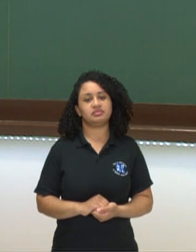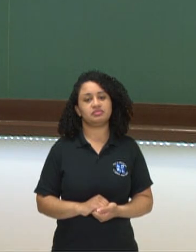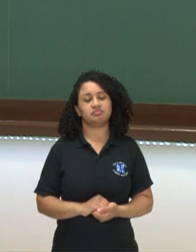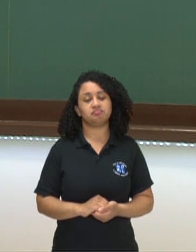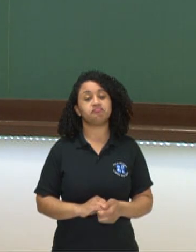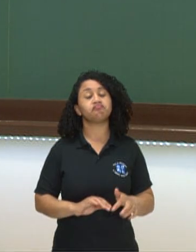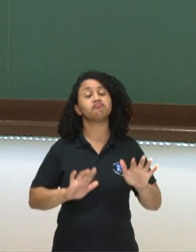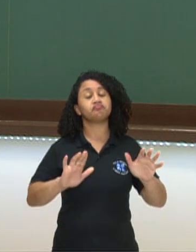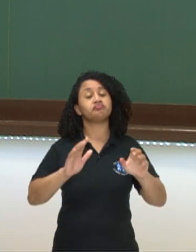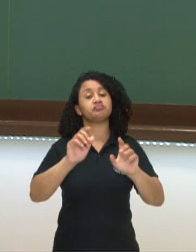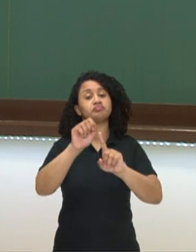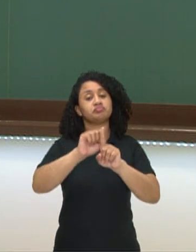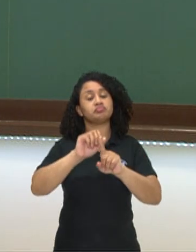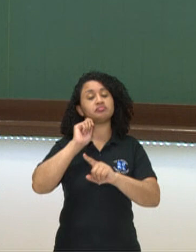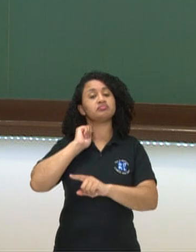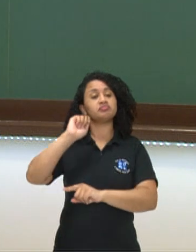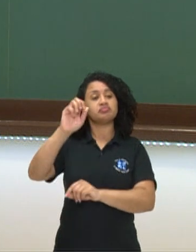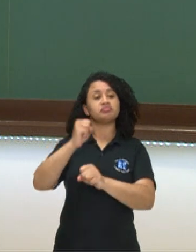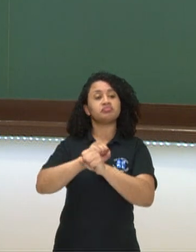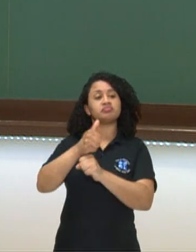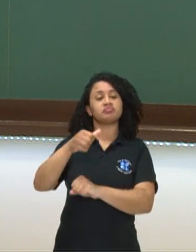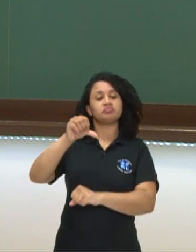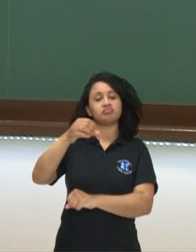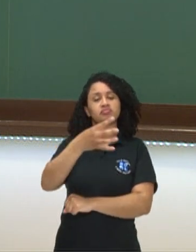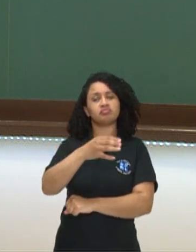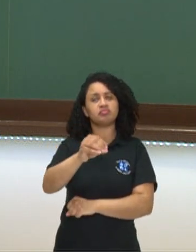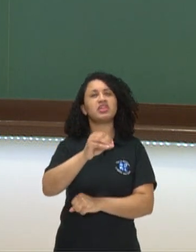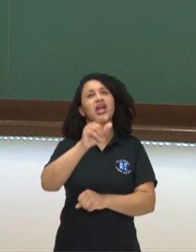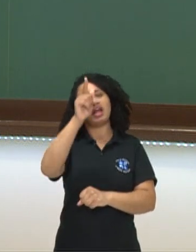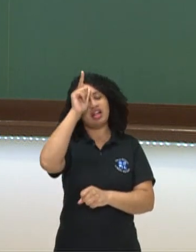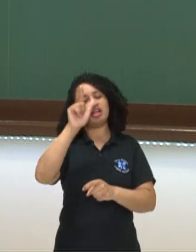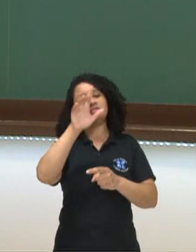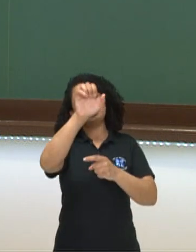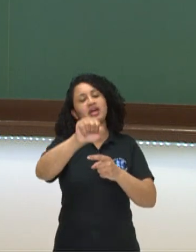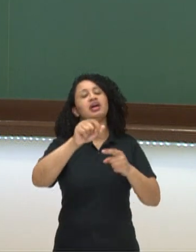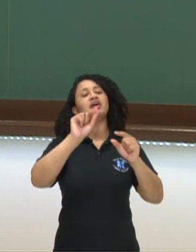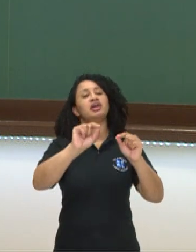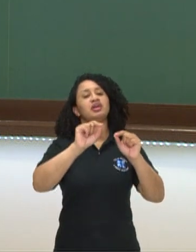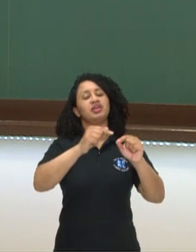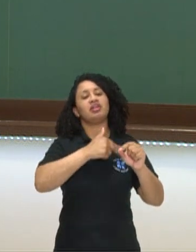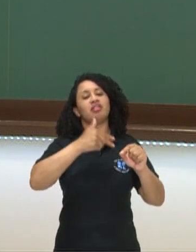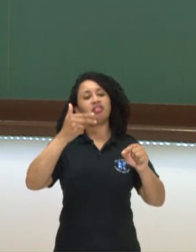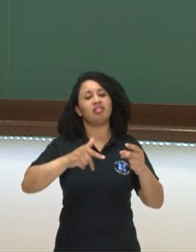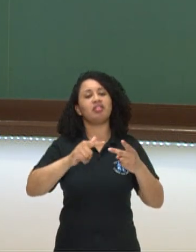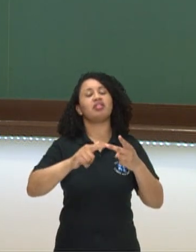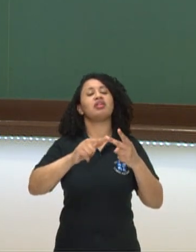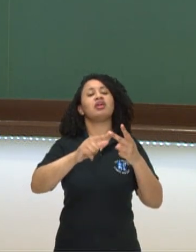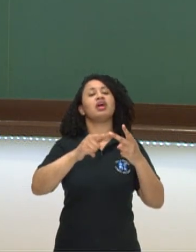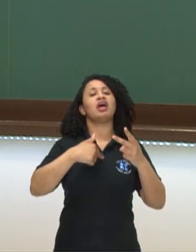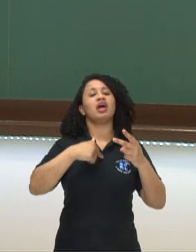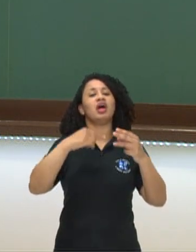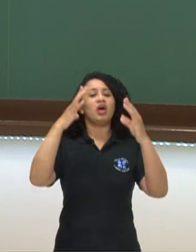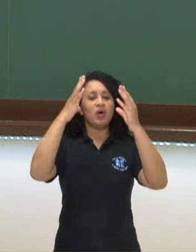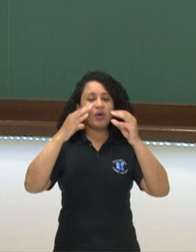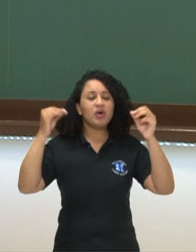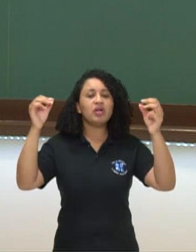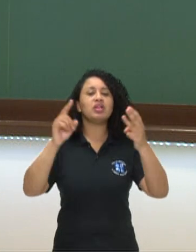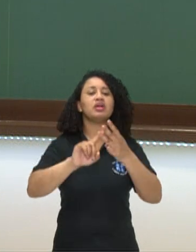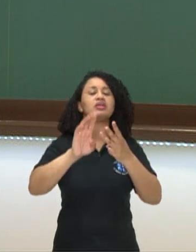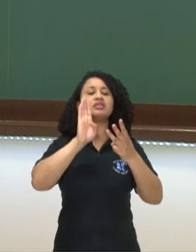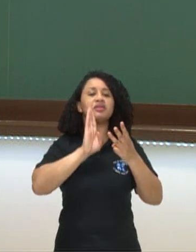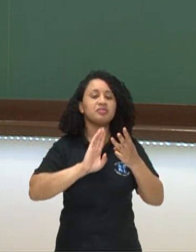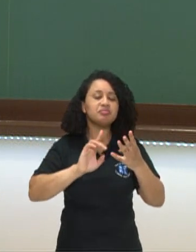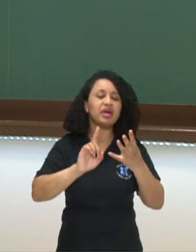Desde abril de 1940, a Alemanha invadiu Dinamarca, Noruega, Holanda, Bélgica,